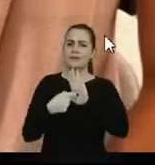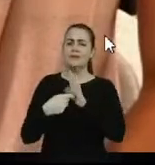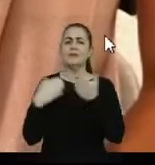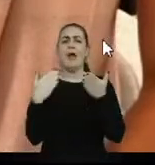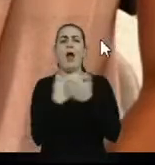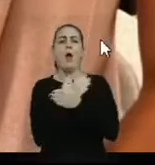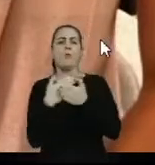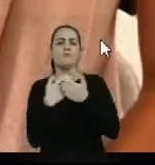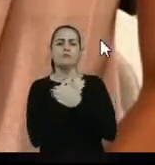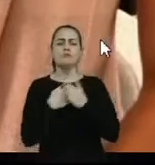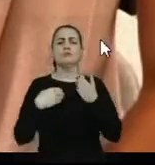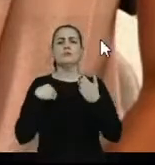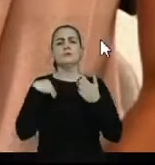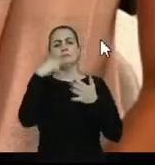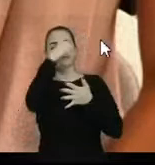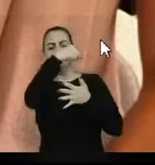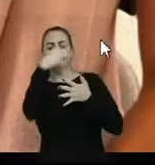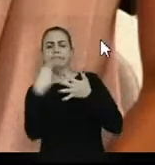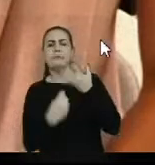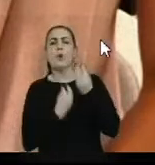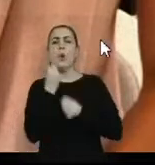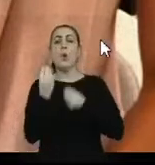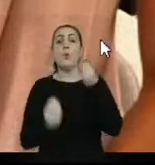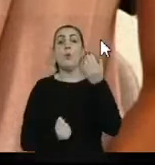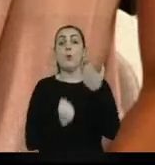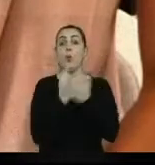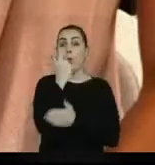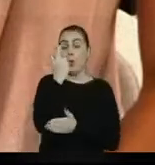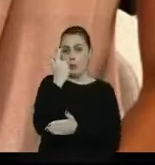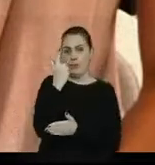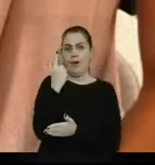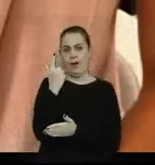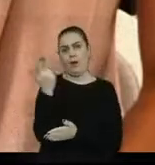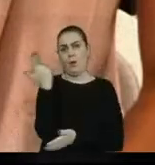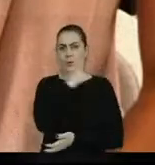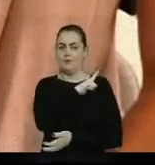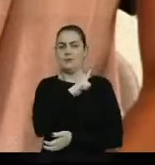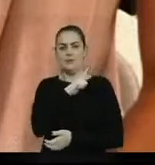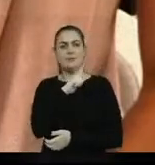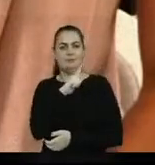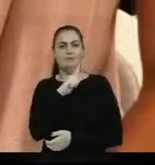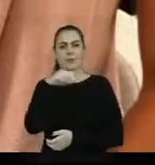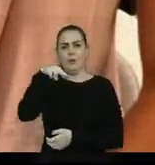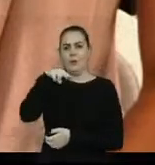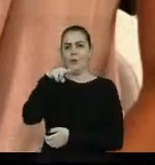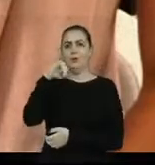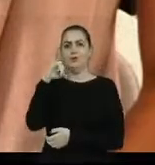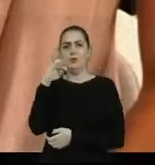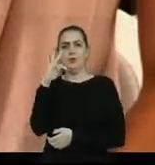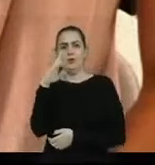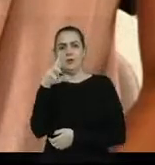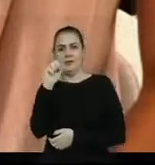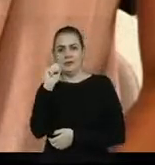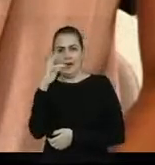esse nitrato. Então, a ideia é a gente, como eu disse, né? Mesmo quem nunca ouviu falar disso, que entenda um pouco esses benefícios para a saúde